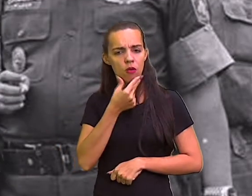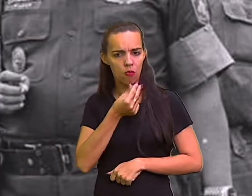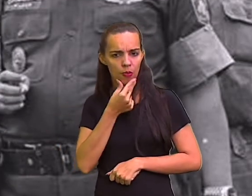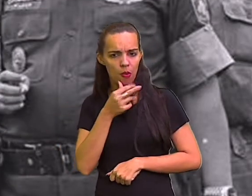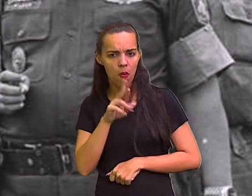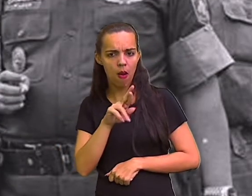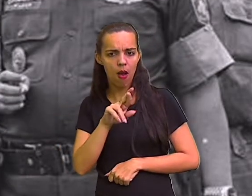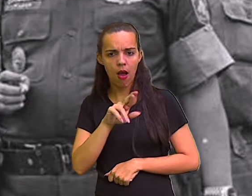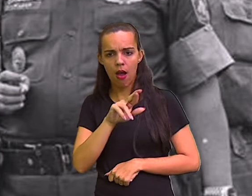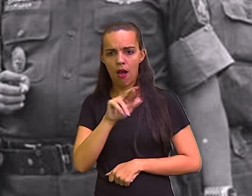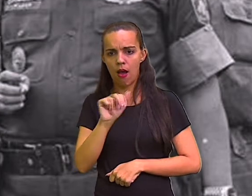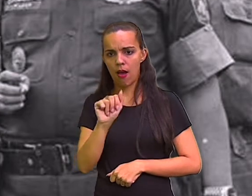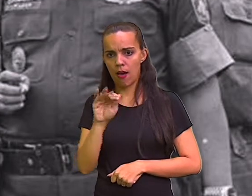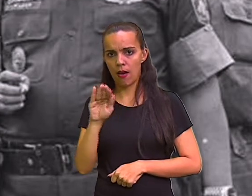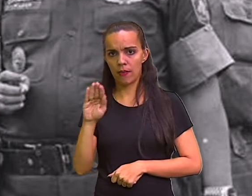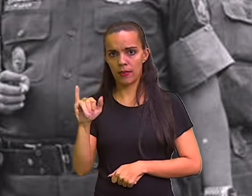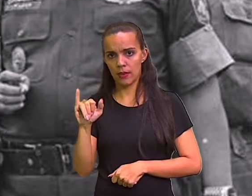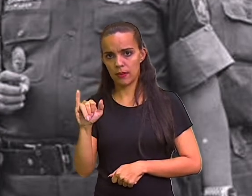derrotado por